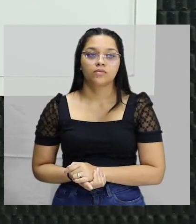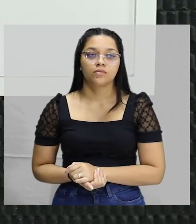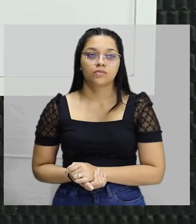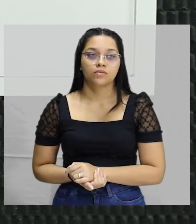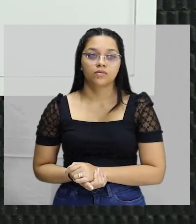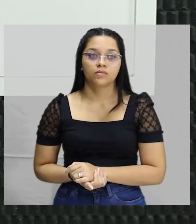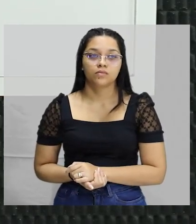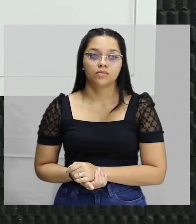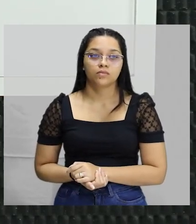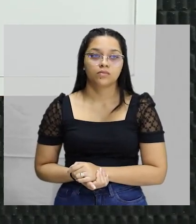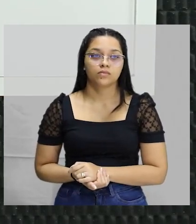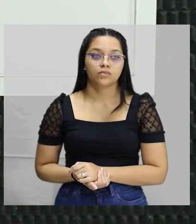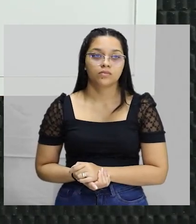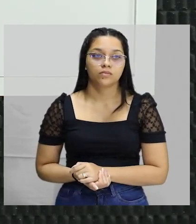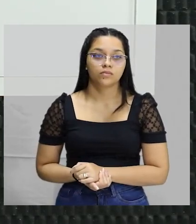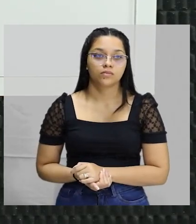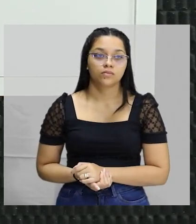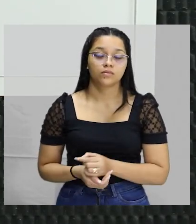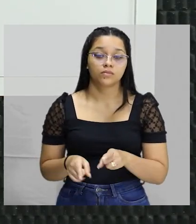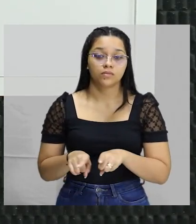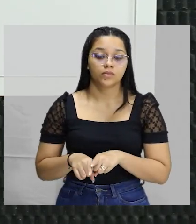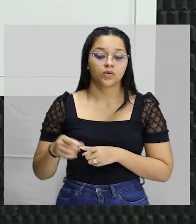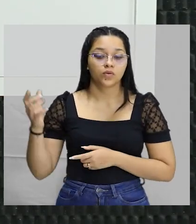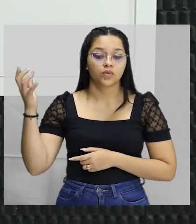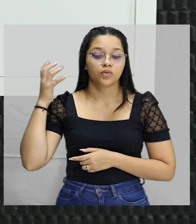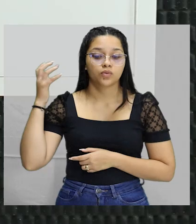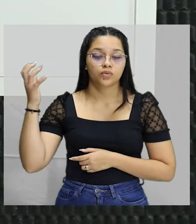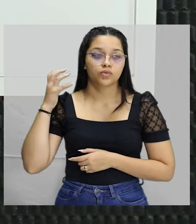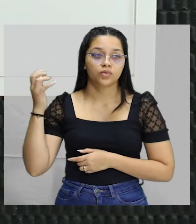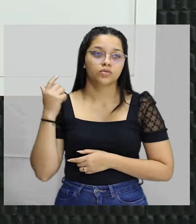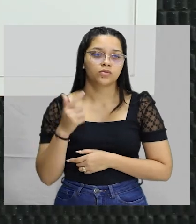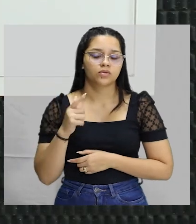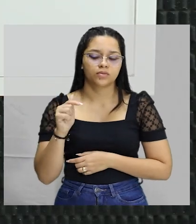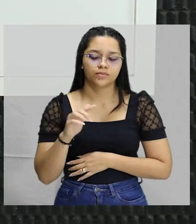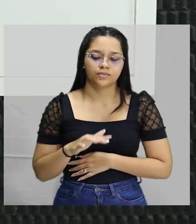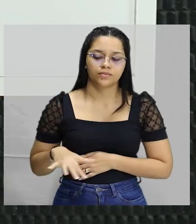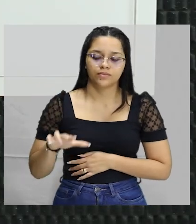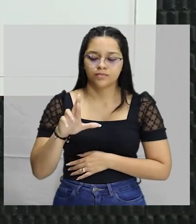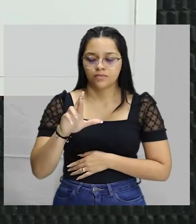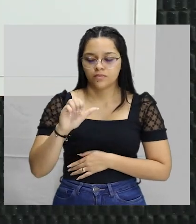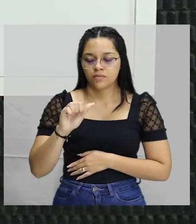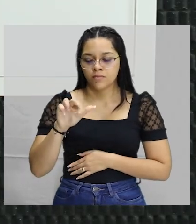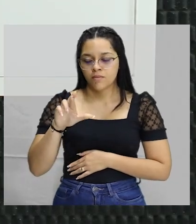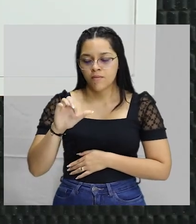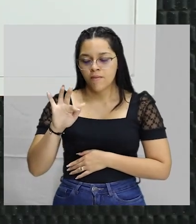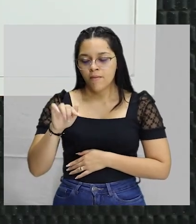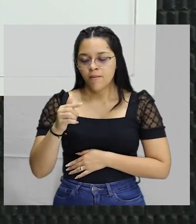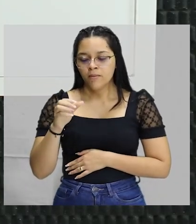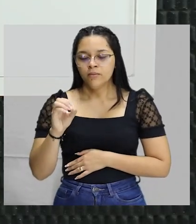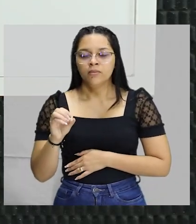Ok? O som, como não há espaço para rarefação e compressão,